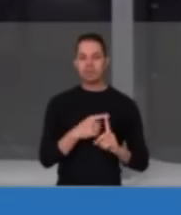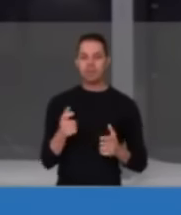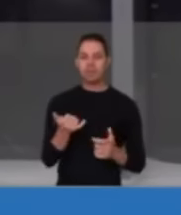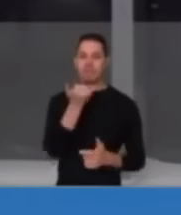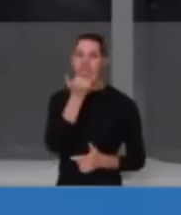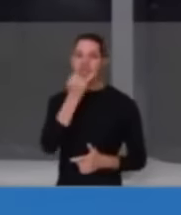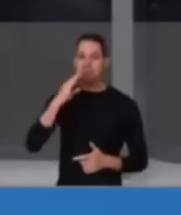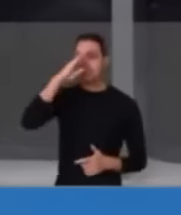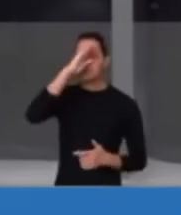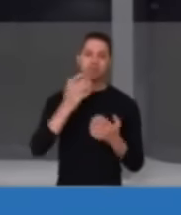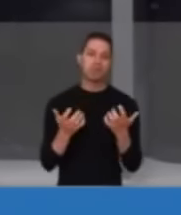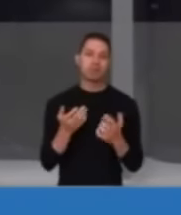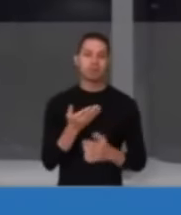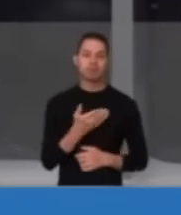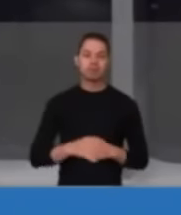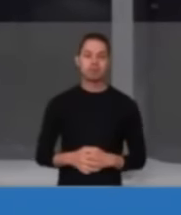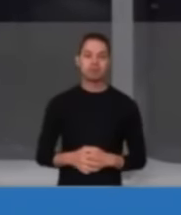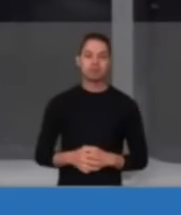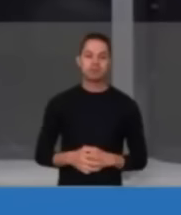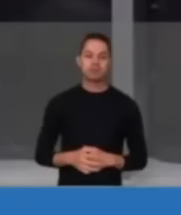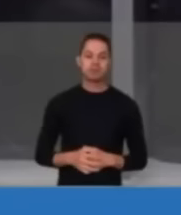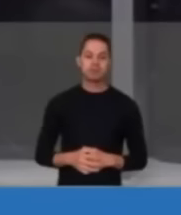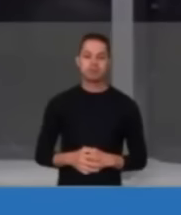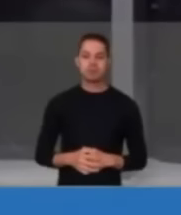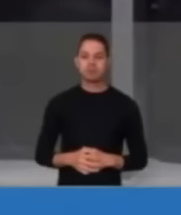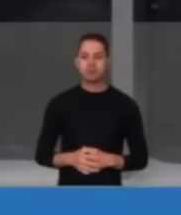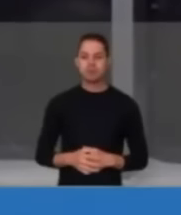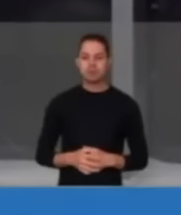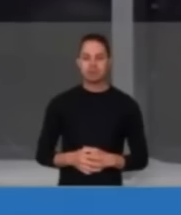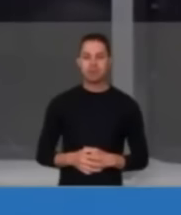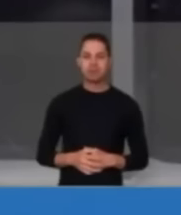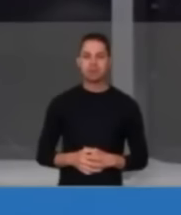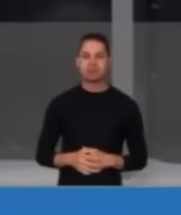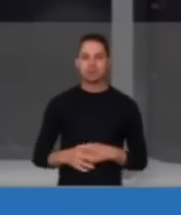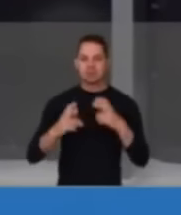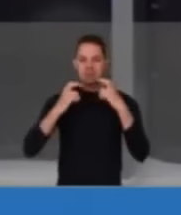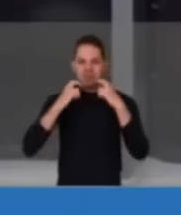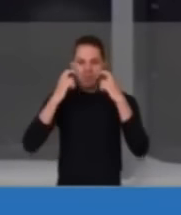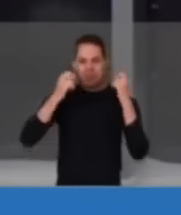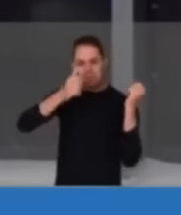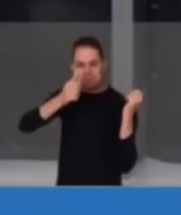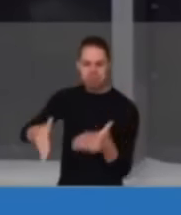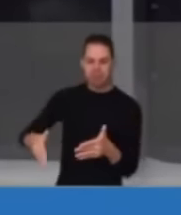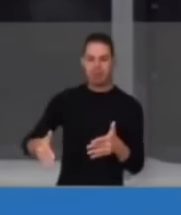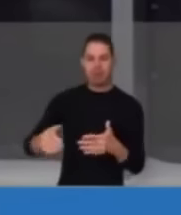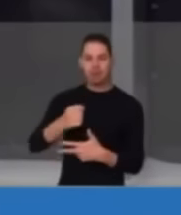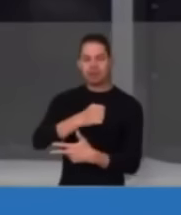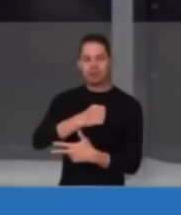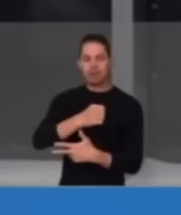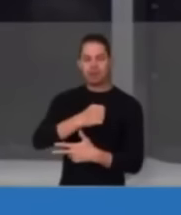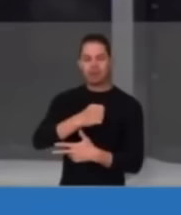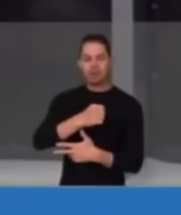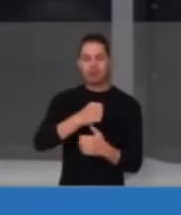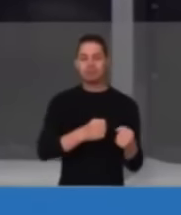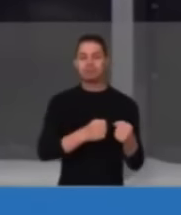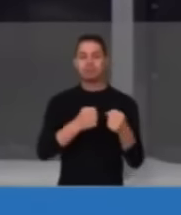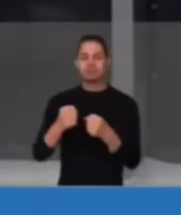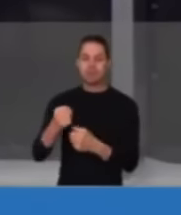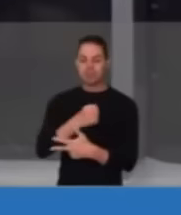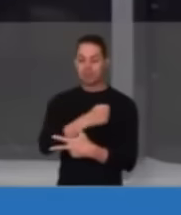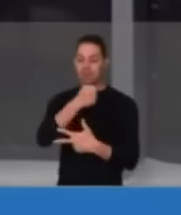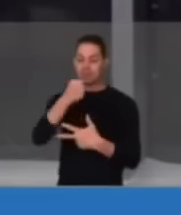bolsonaro e será o maior escárnio a maior vergonha do que aconteceu na Praça dos Três Poderes que é perdoar um